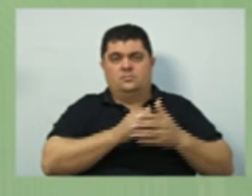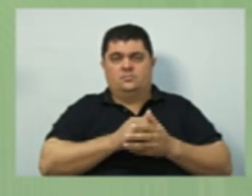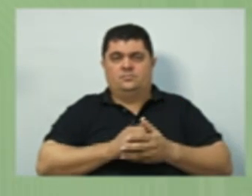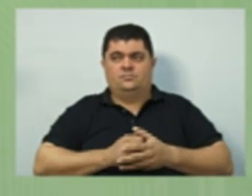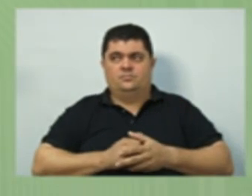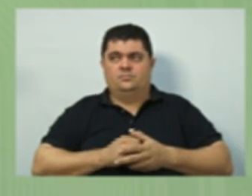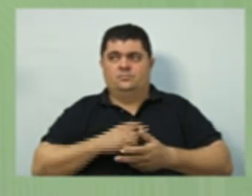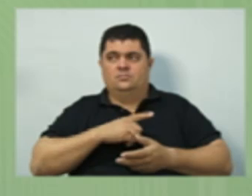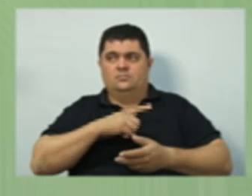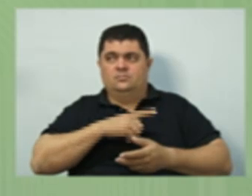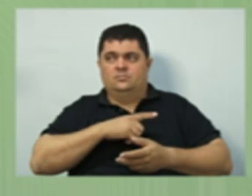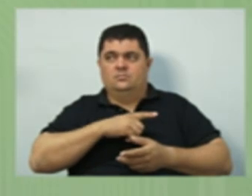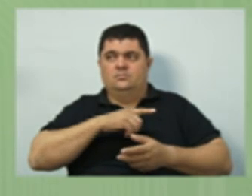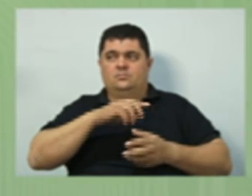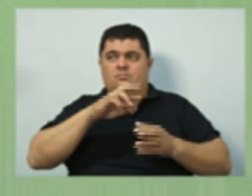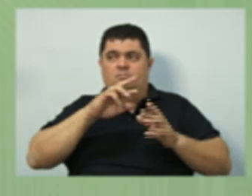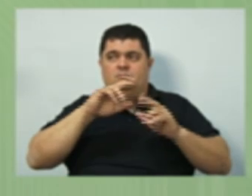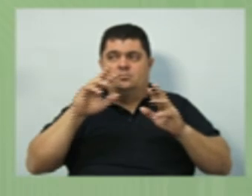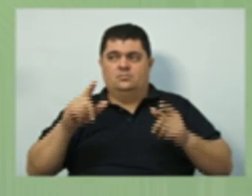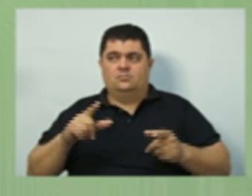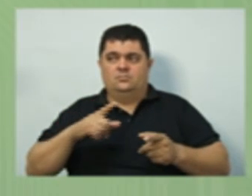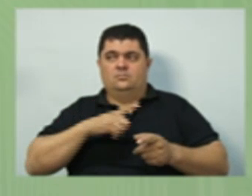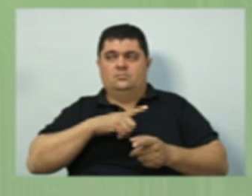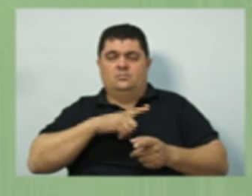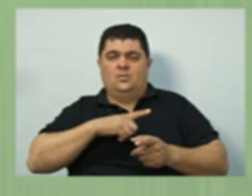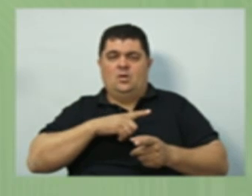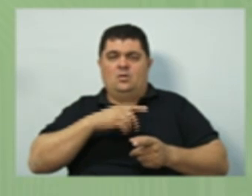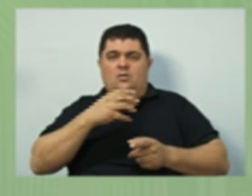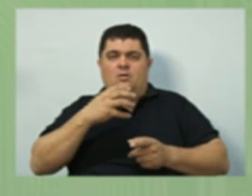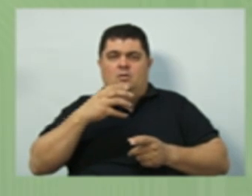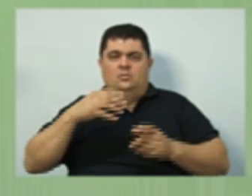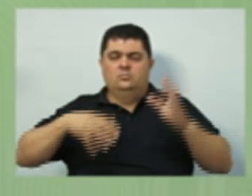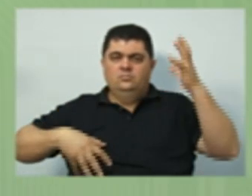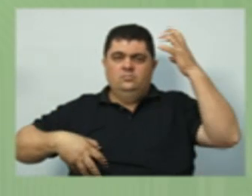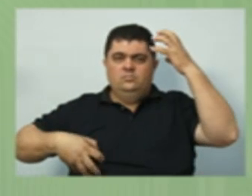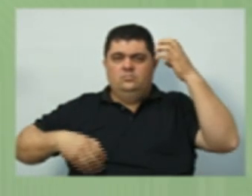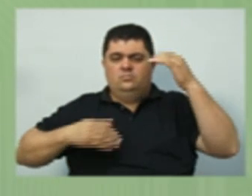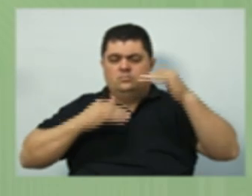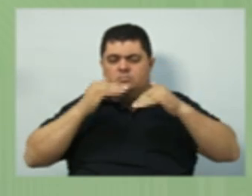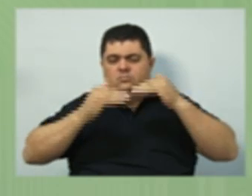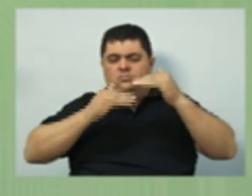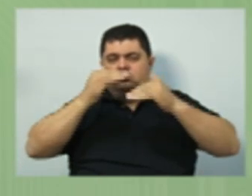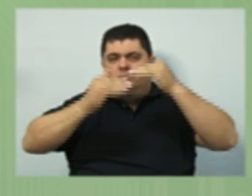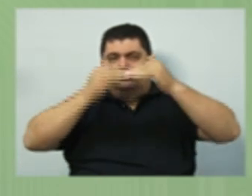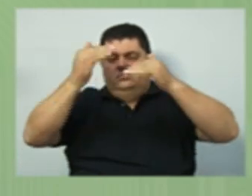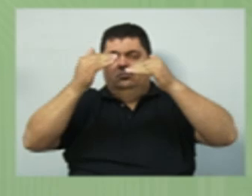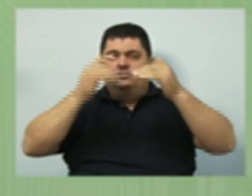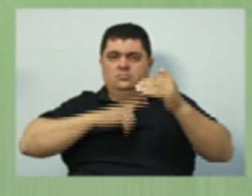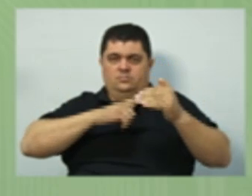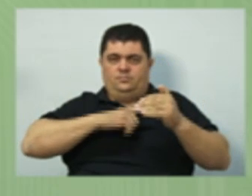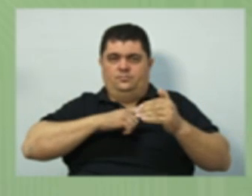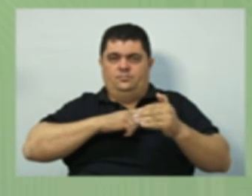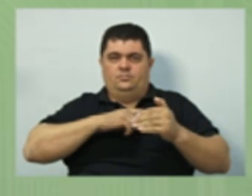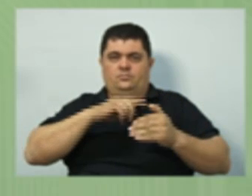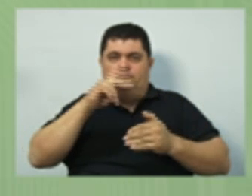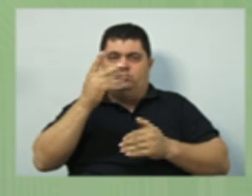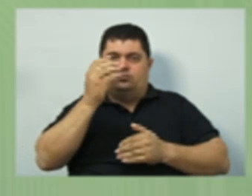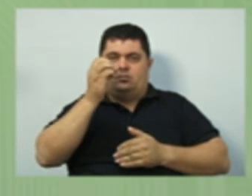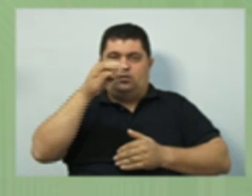Australopithecus, habilis, erectus, Neandertal e sapiens. Veja, o Homo